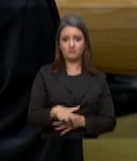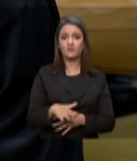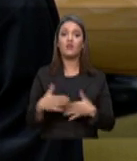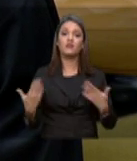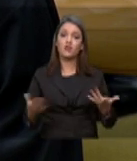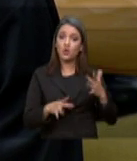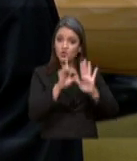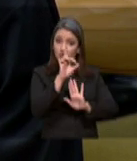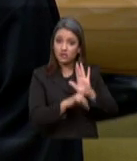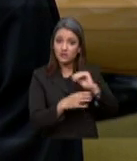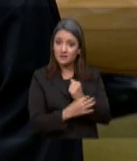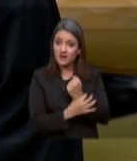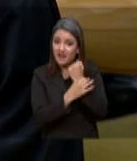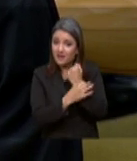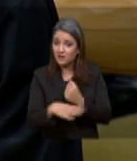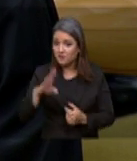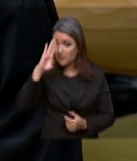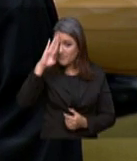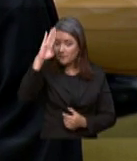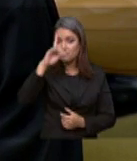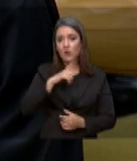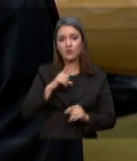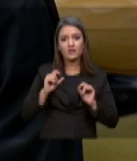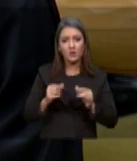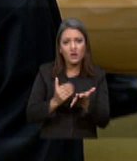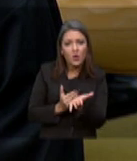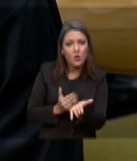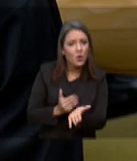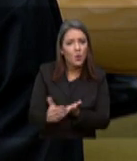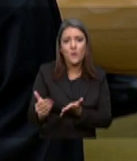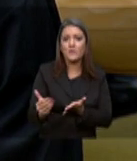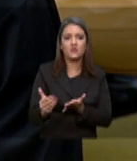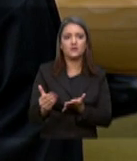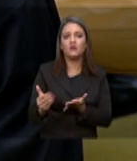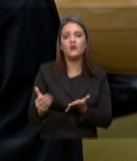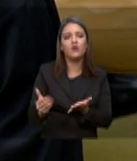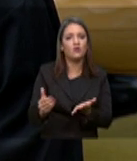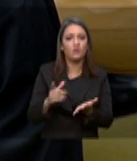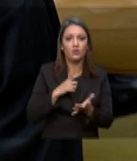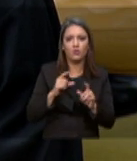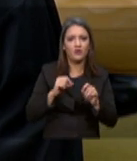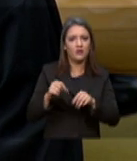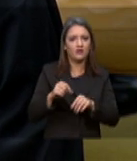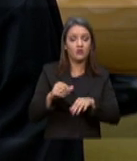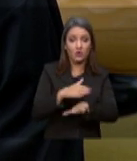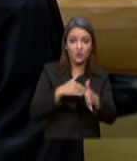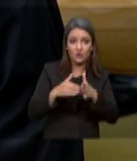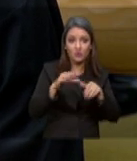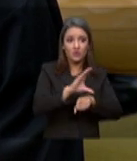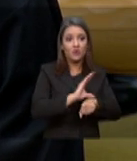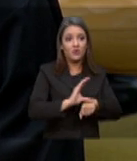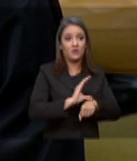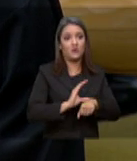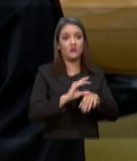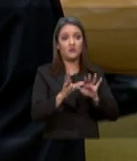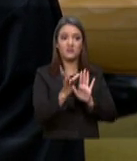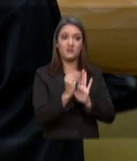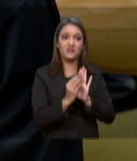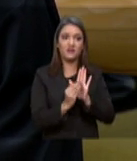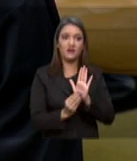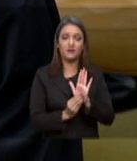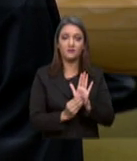direitos e garantias fundamentais passaram a projetar-se por todo o universo constitucional, servindo como